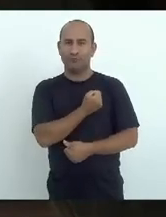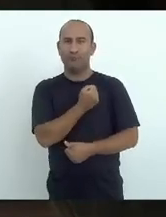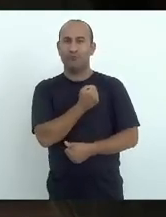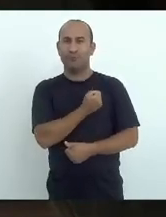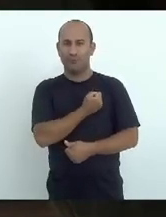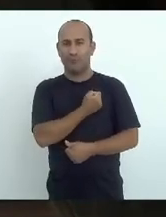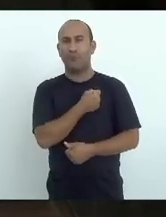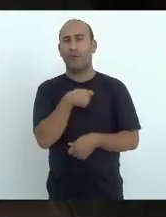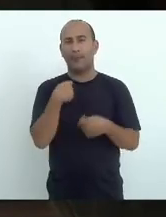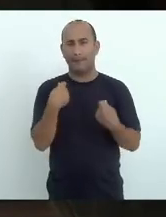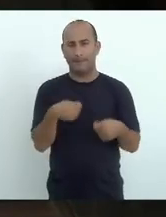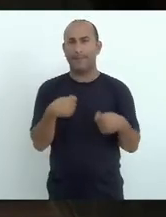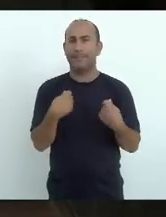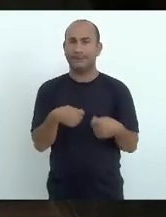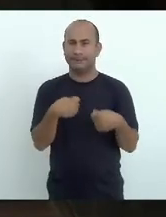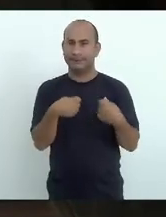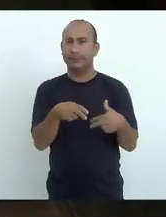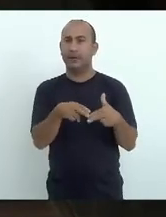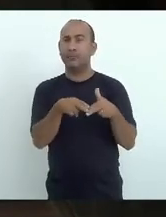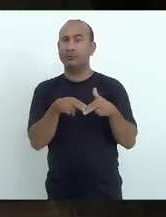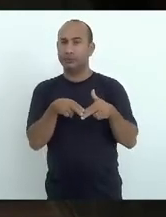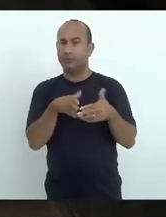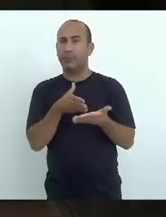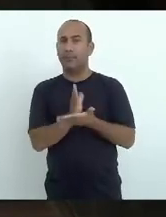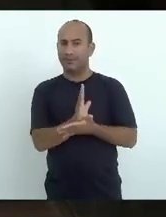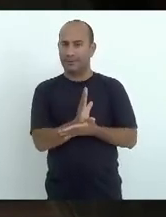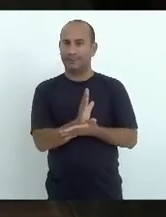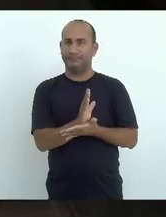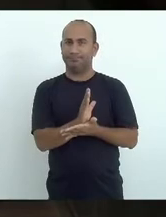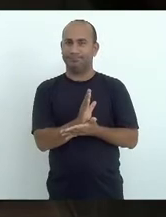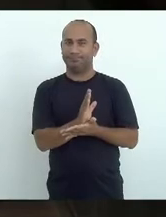suficiente para ser aprovado, que era